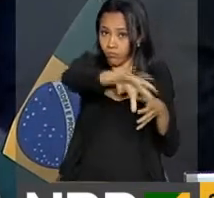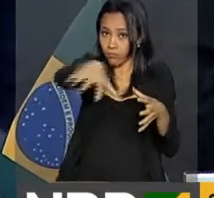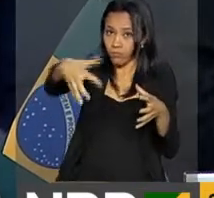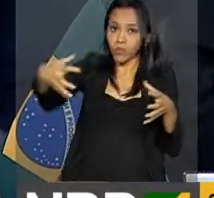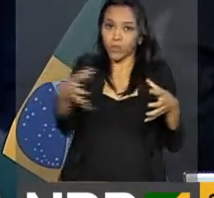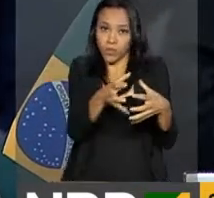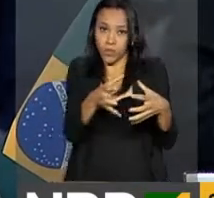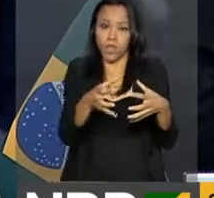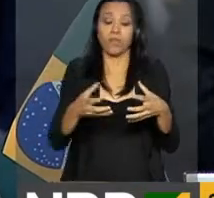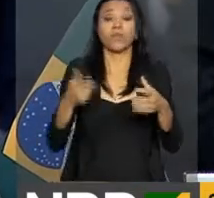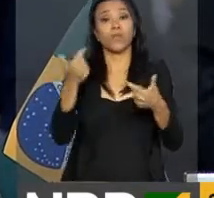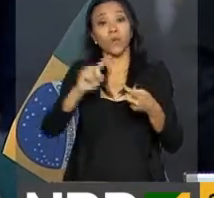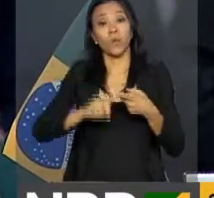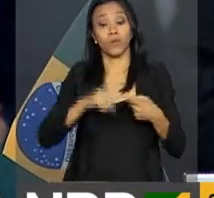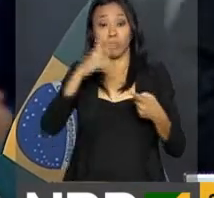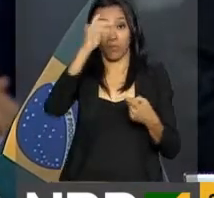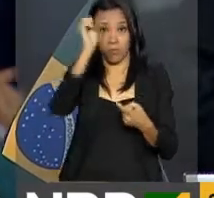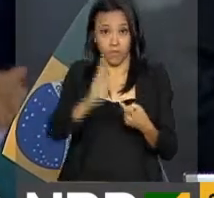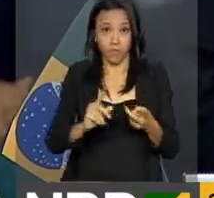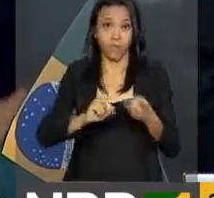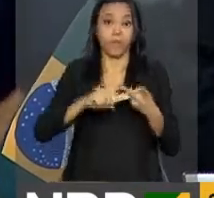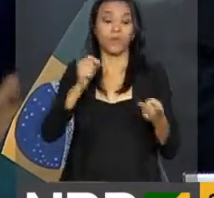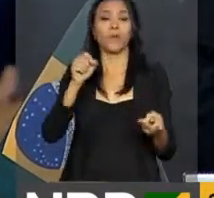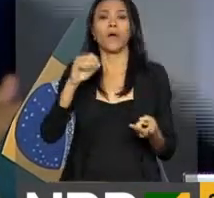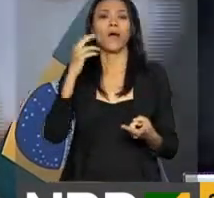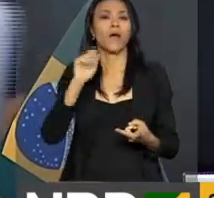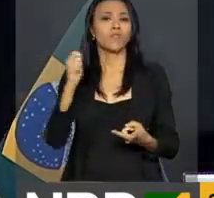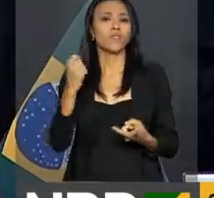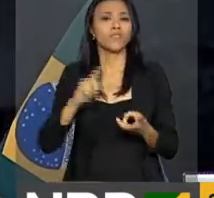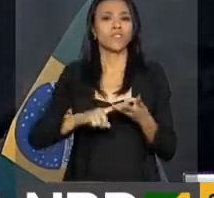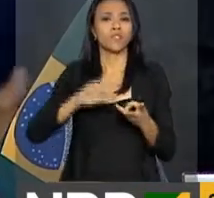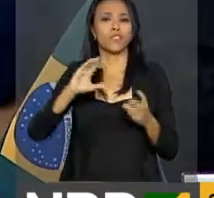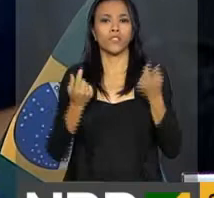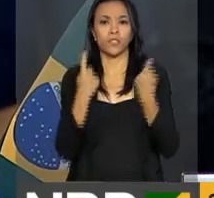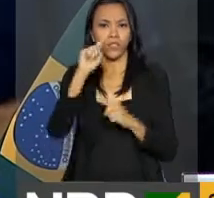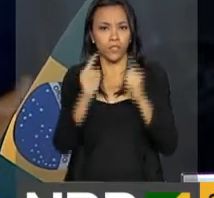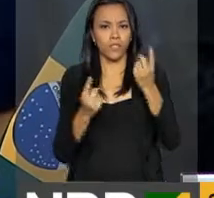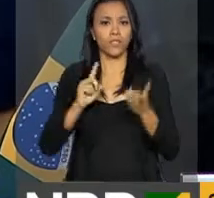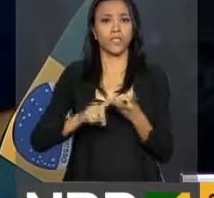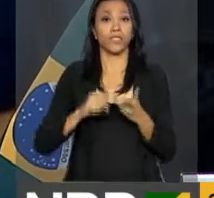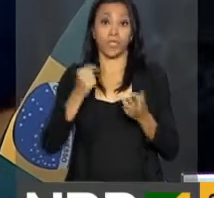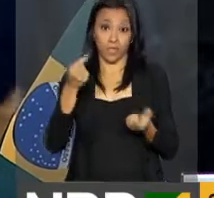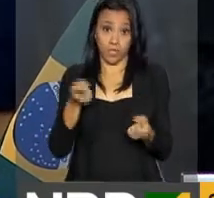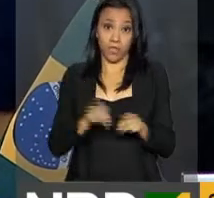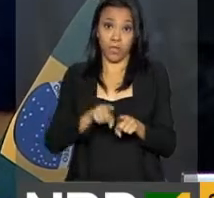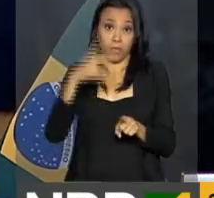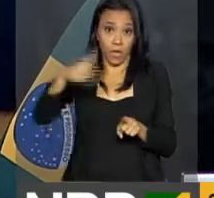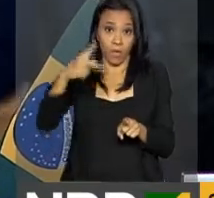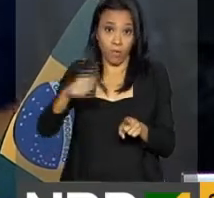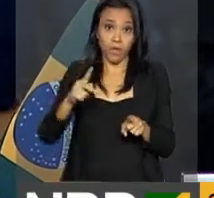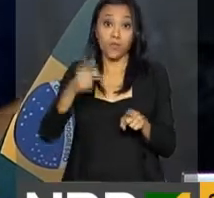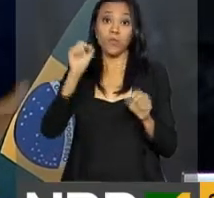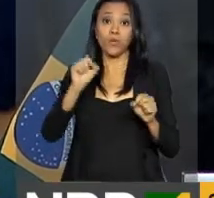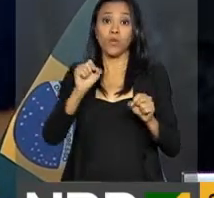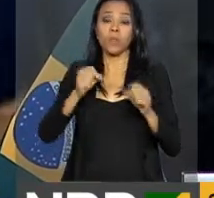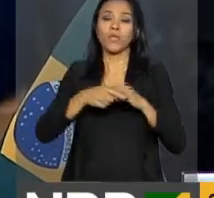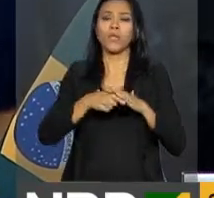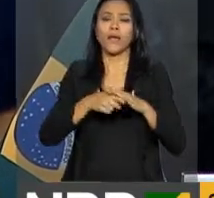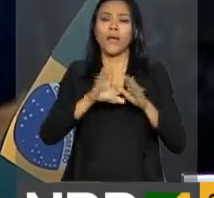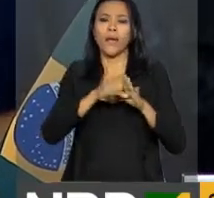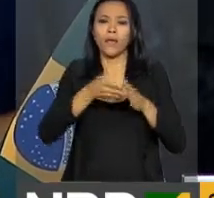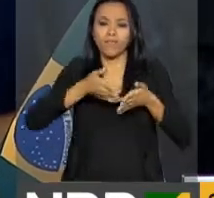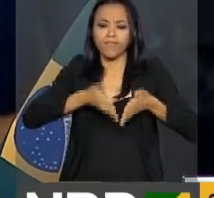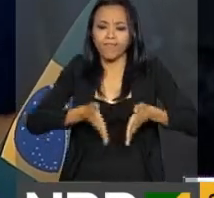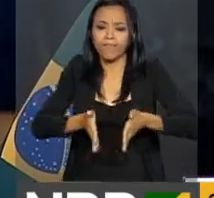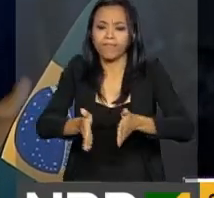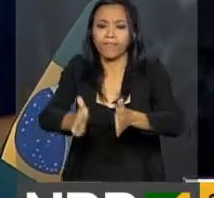de Argentina, Brasil, Chile e Paraguai sobre os corredores bioceânicos. E, aliás, com relação a